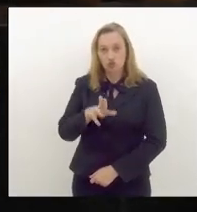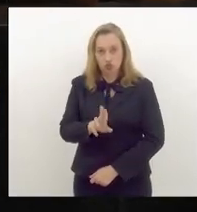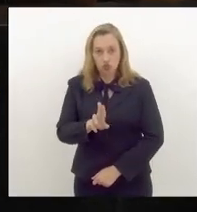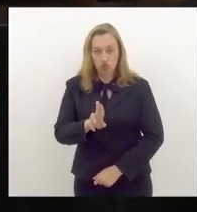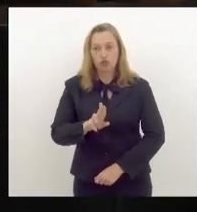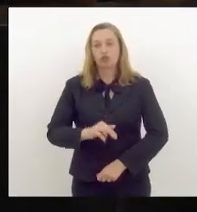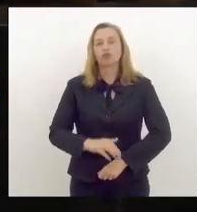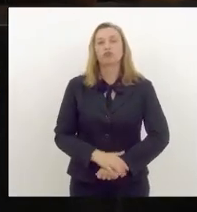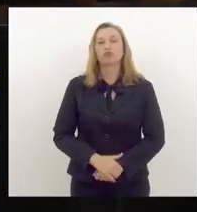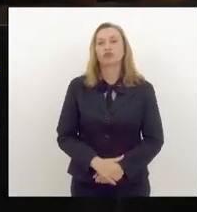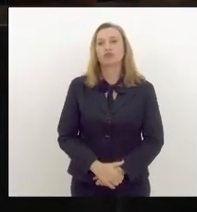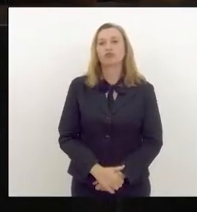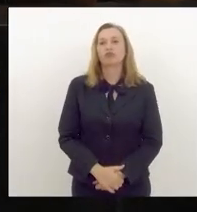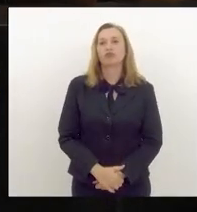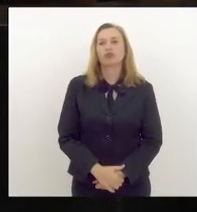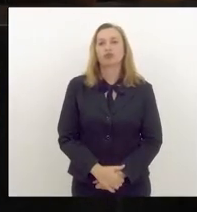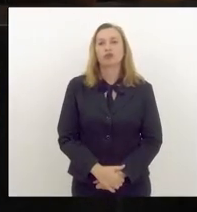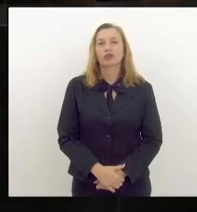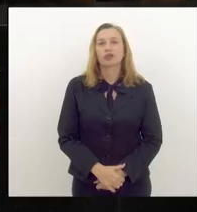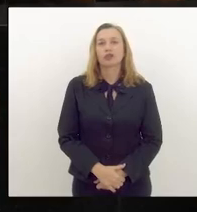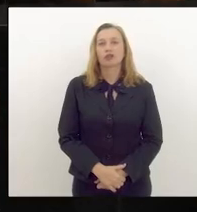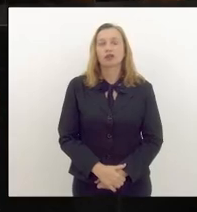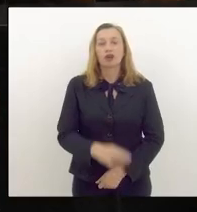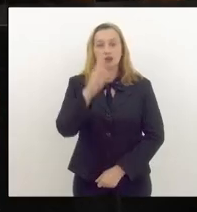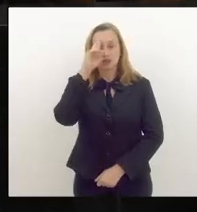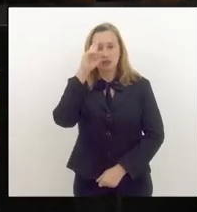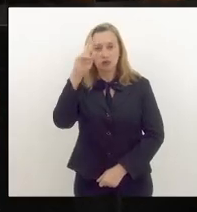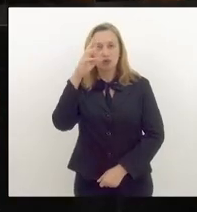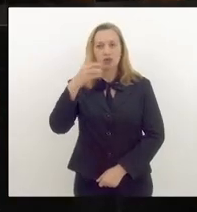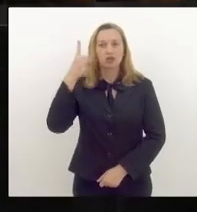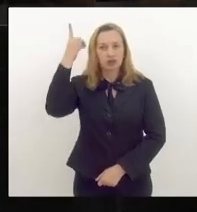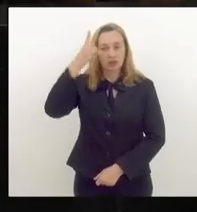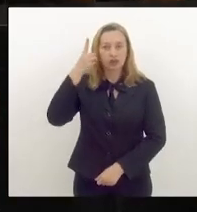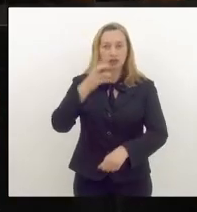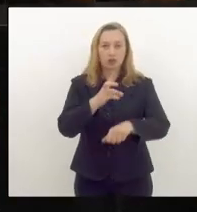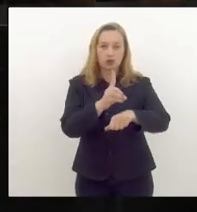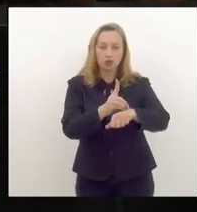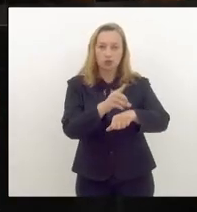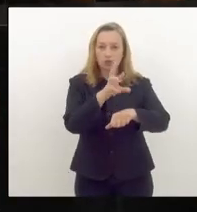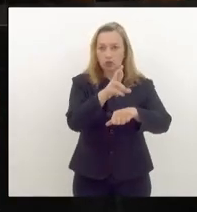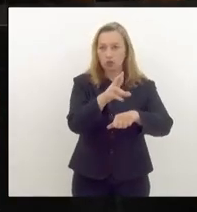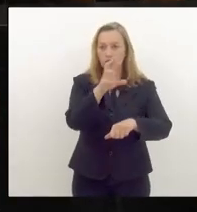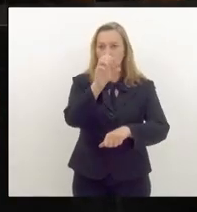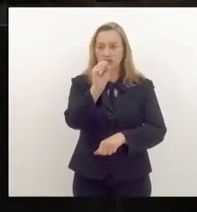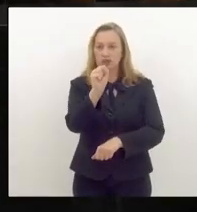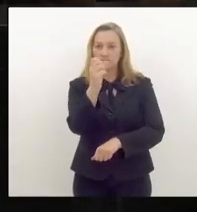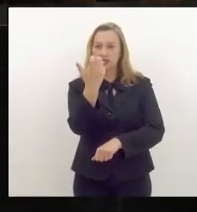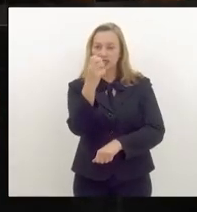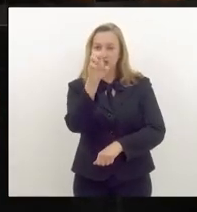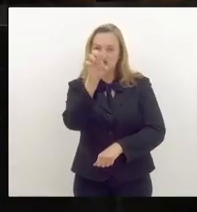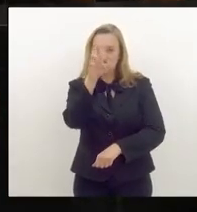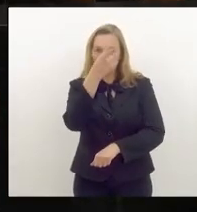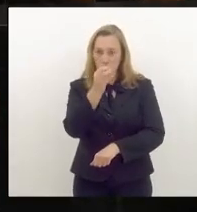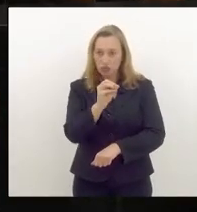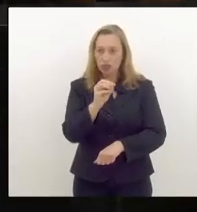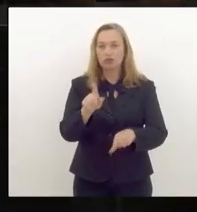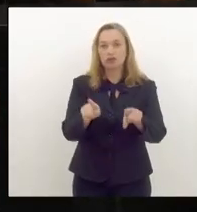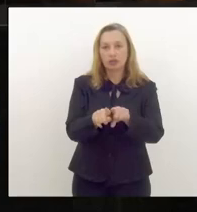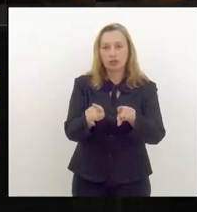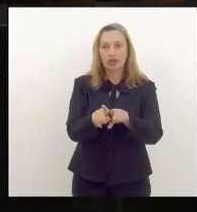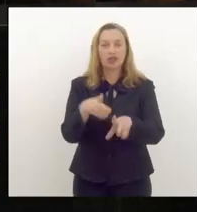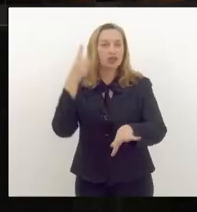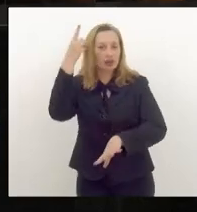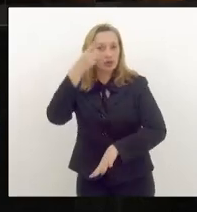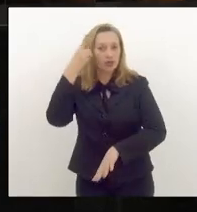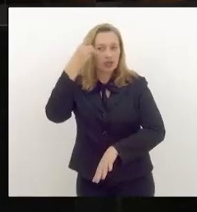Ju chora Deputado Dr Serginho senhor Deputado